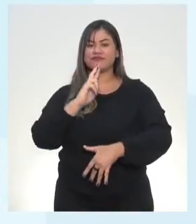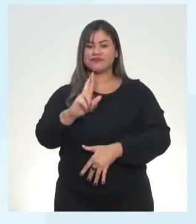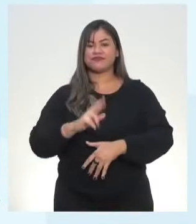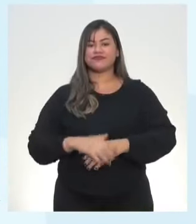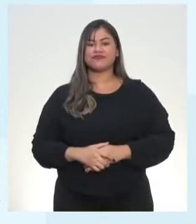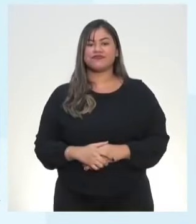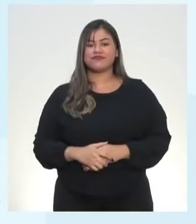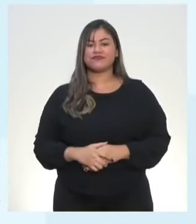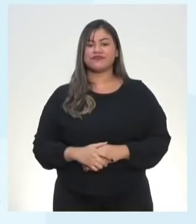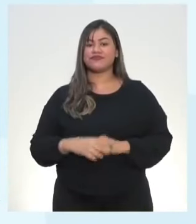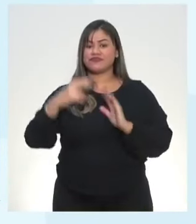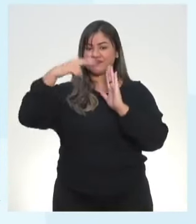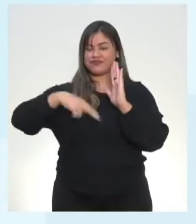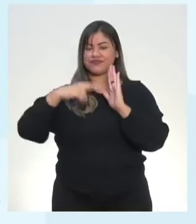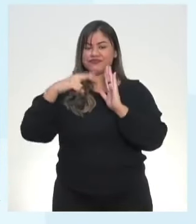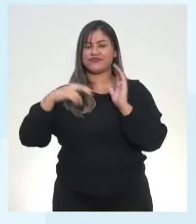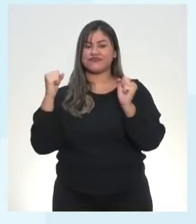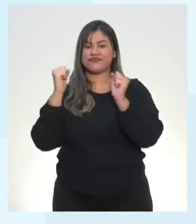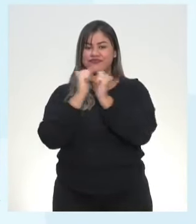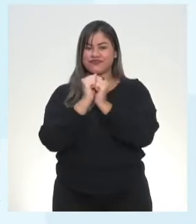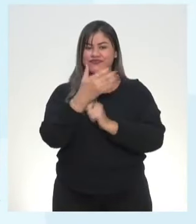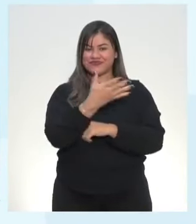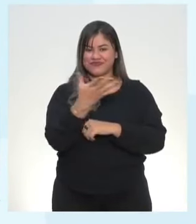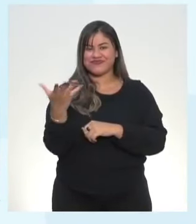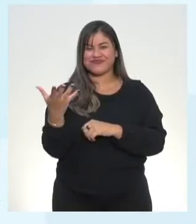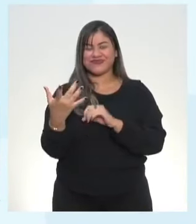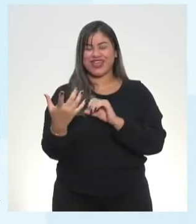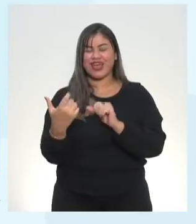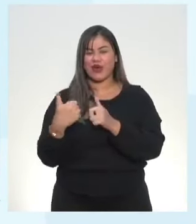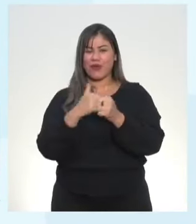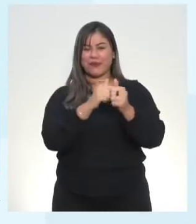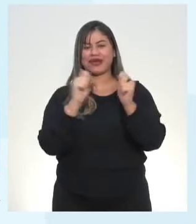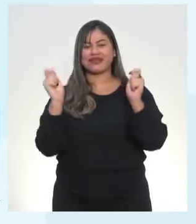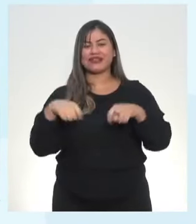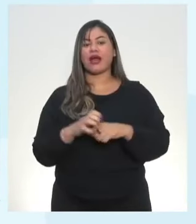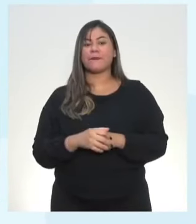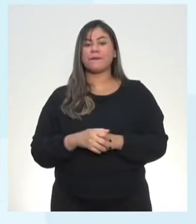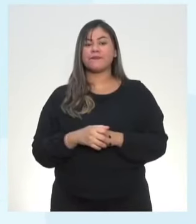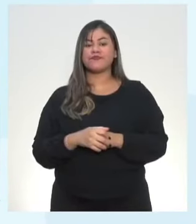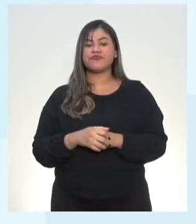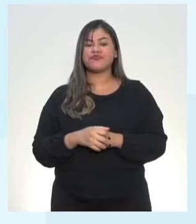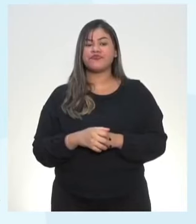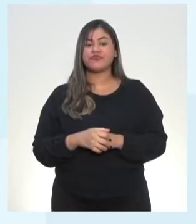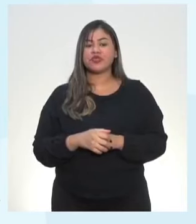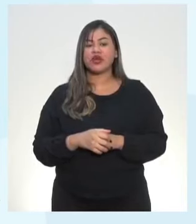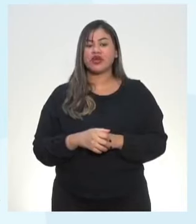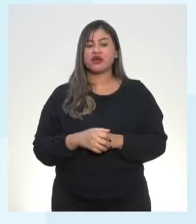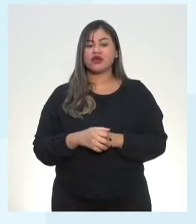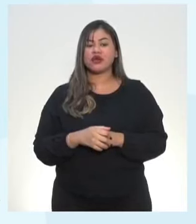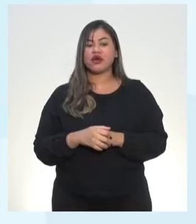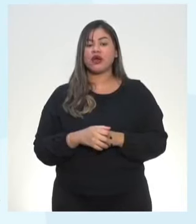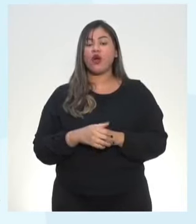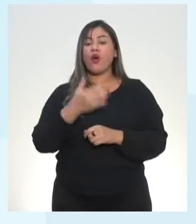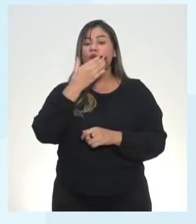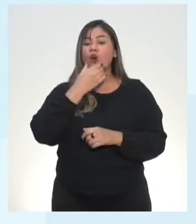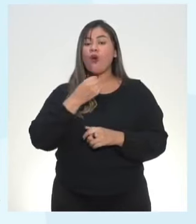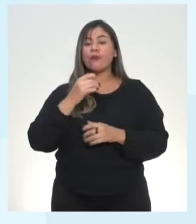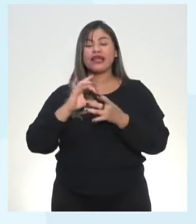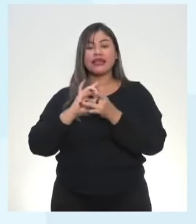Vamos lá, pessoal, vou ler junto com vocês. Eu leio daqui e vocês leem daí. Nenhum homem livre será